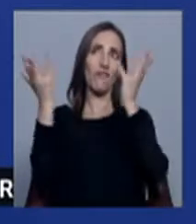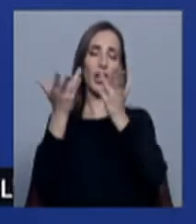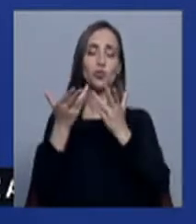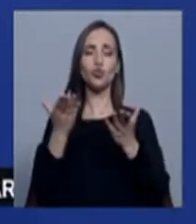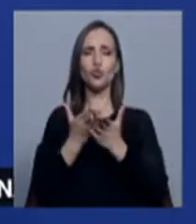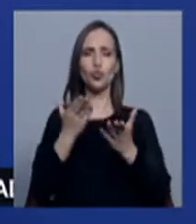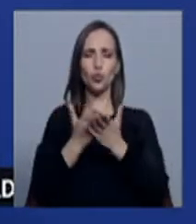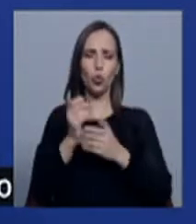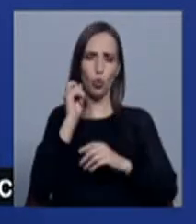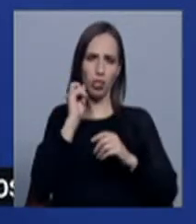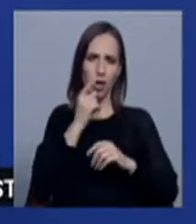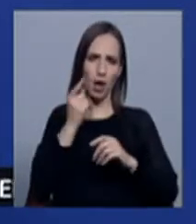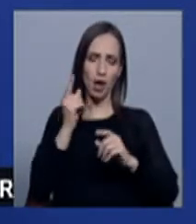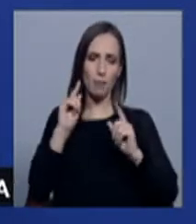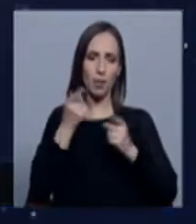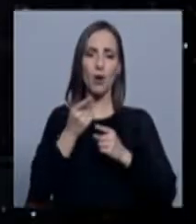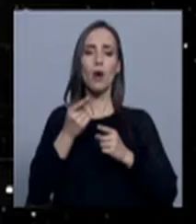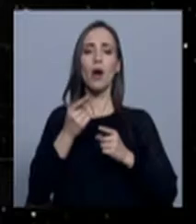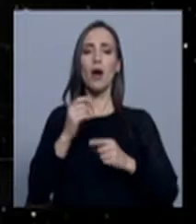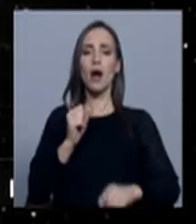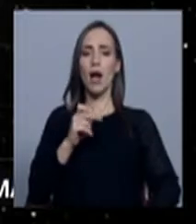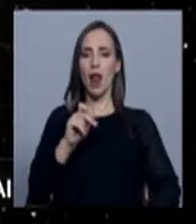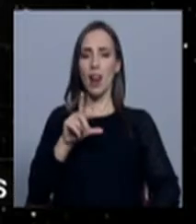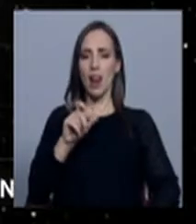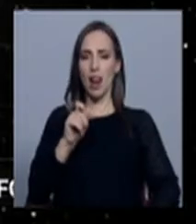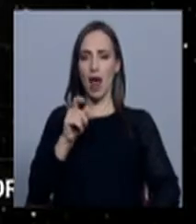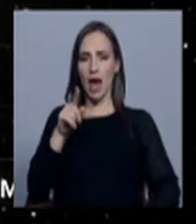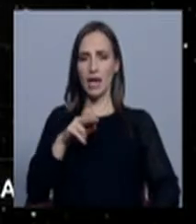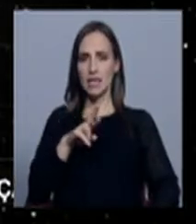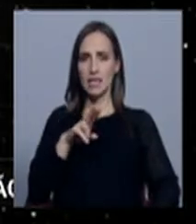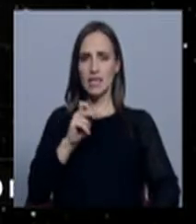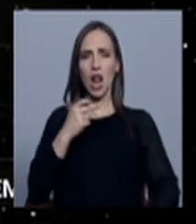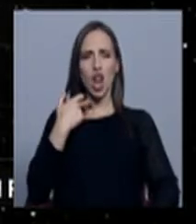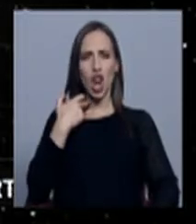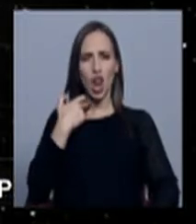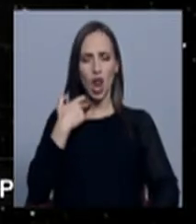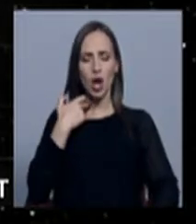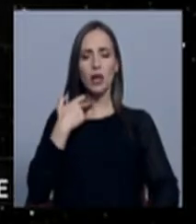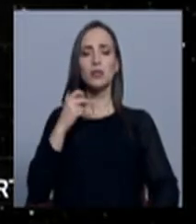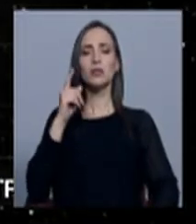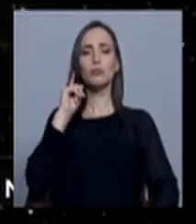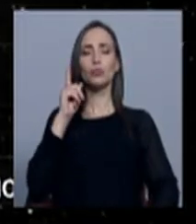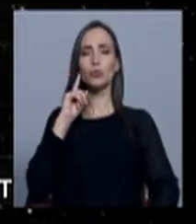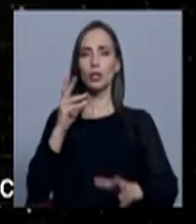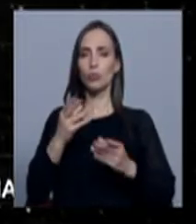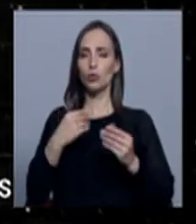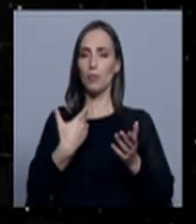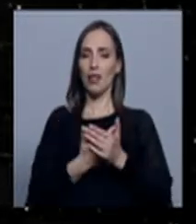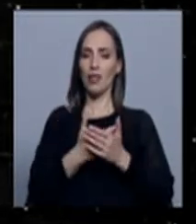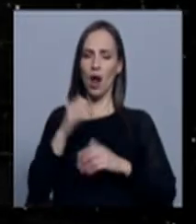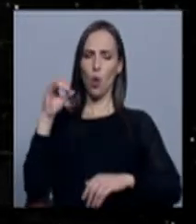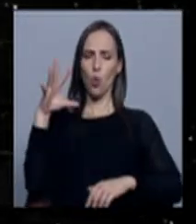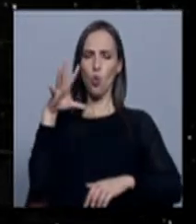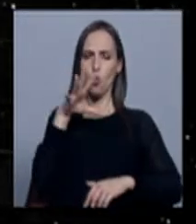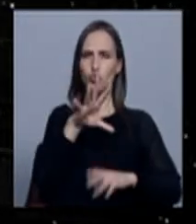como é que as mais pequeninas galáxias e primordiais foram fundamentais para dar uma nova luz ao universo.